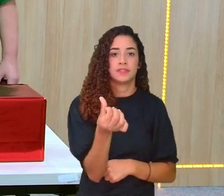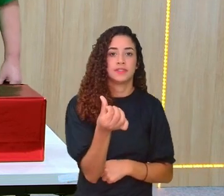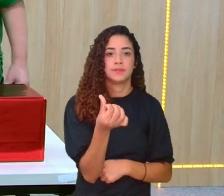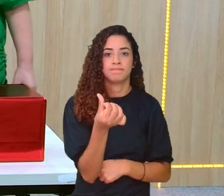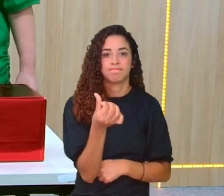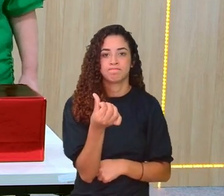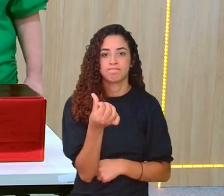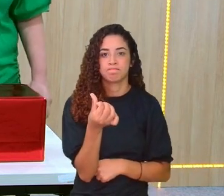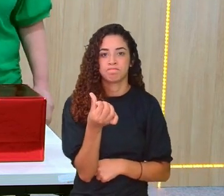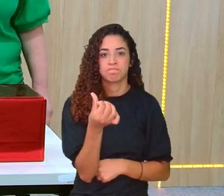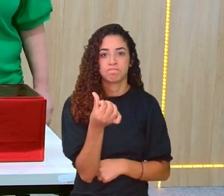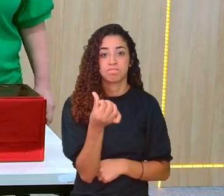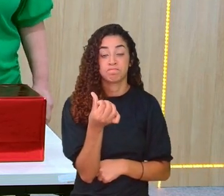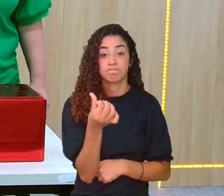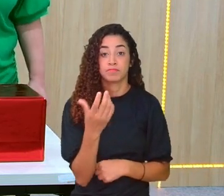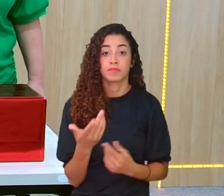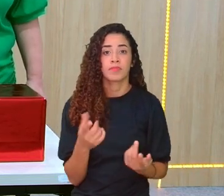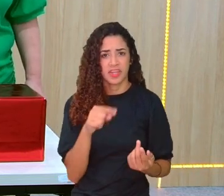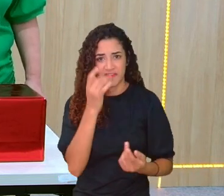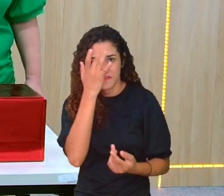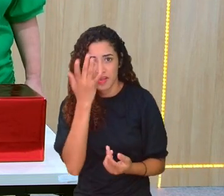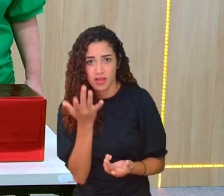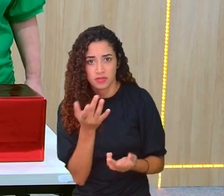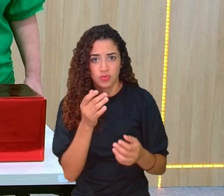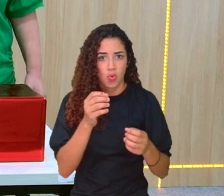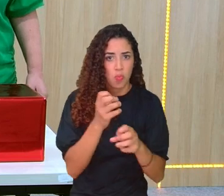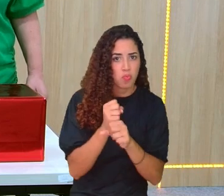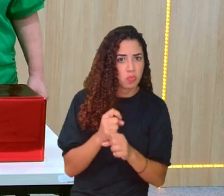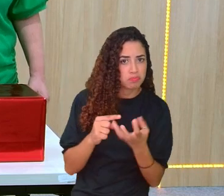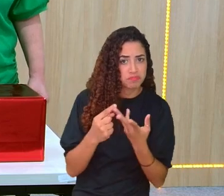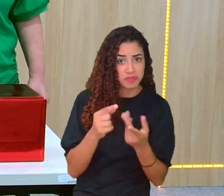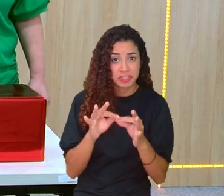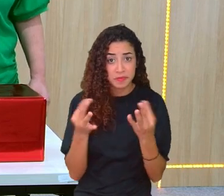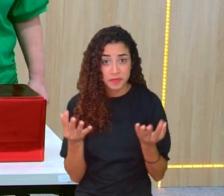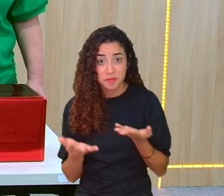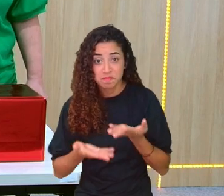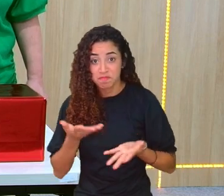6. Fácil contar assim? Simples?